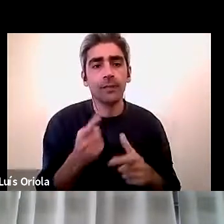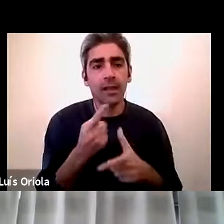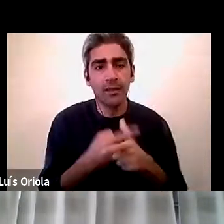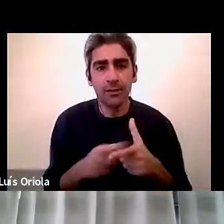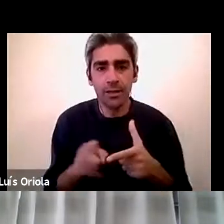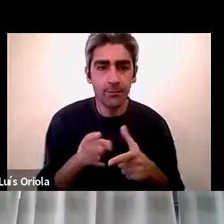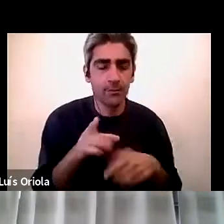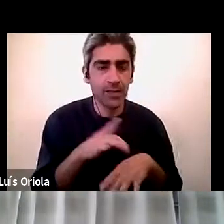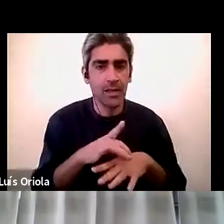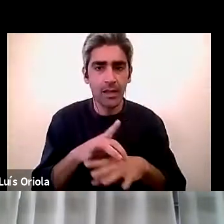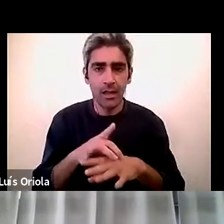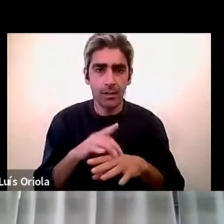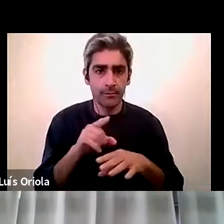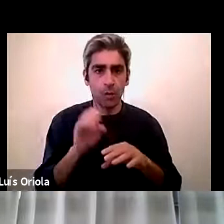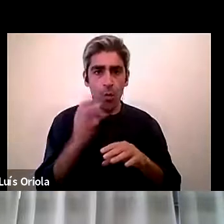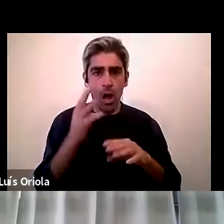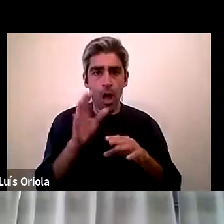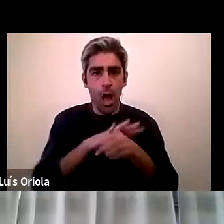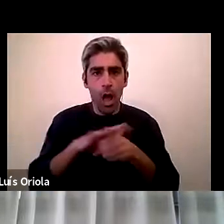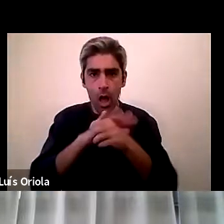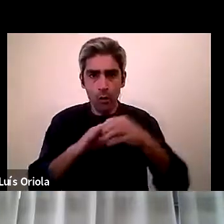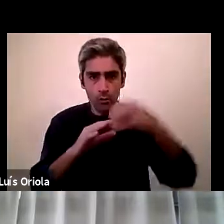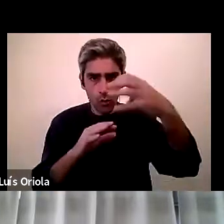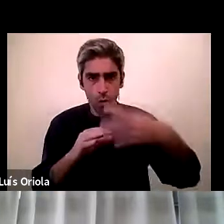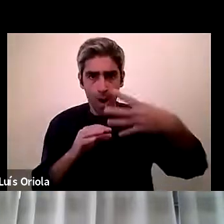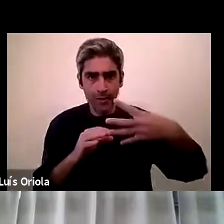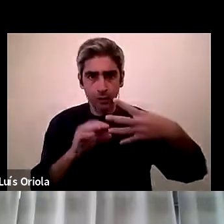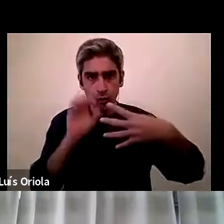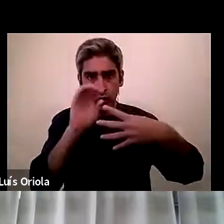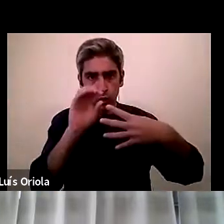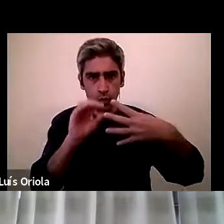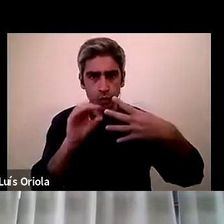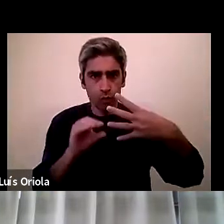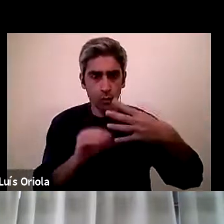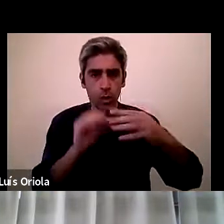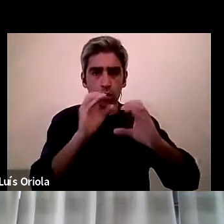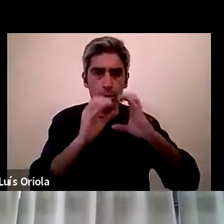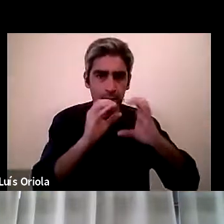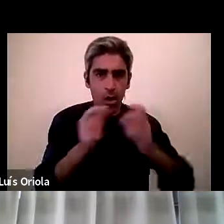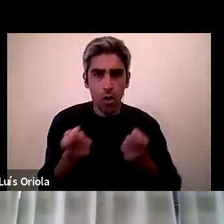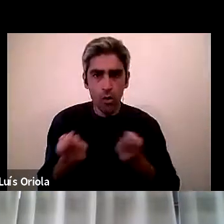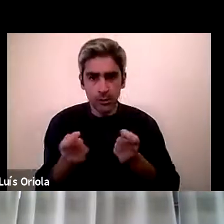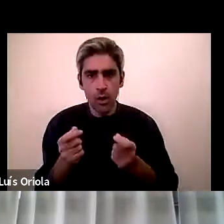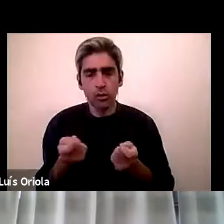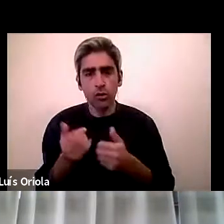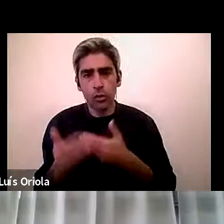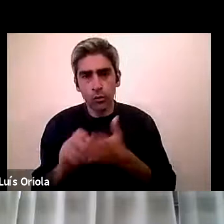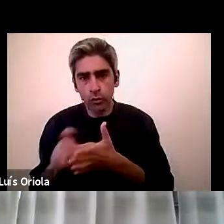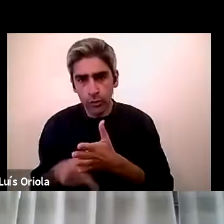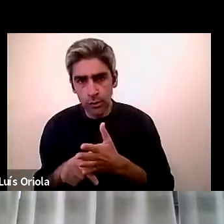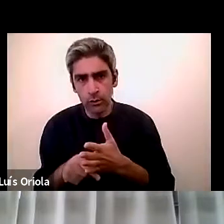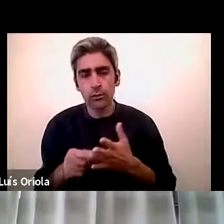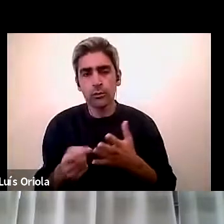dividimos o guia nestas 4 grandes áreas, que eram a comunicação, a organização, a gestão do projeto,